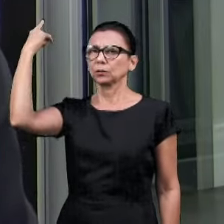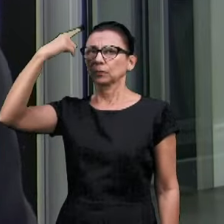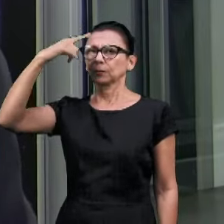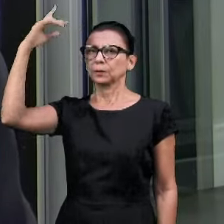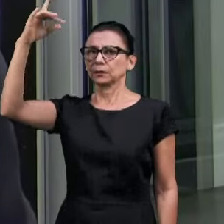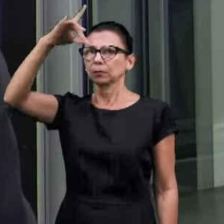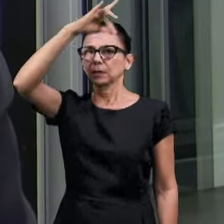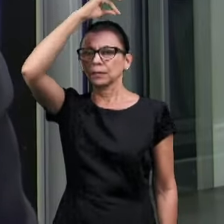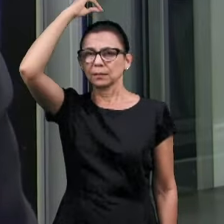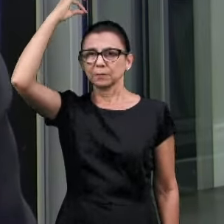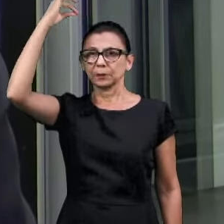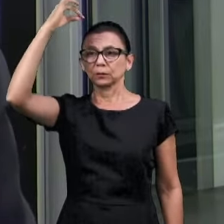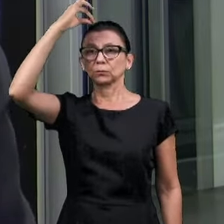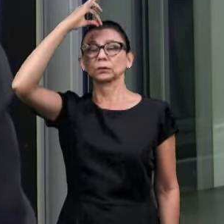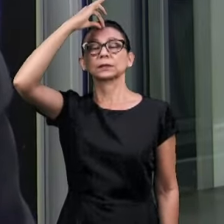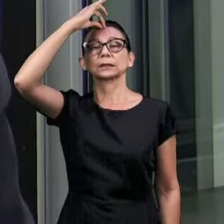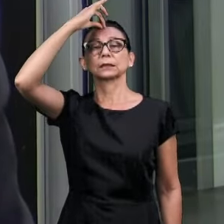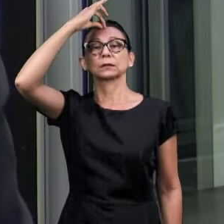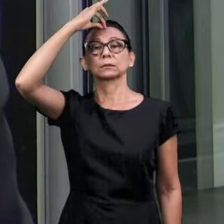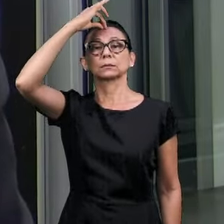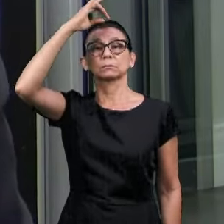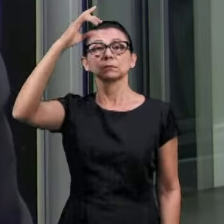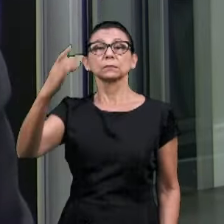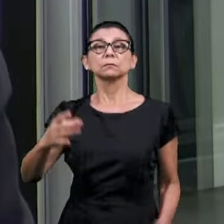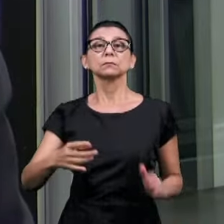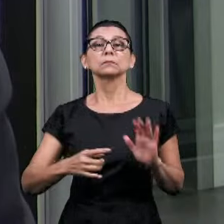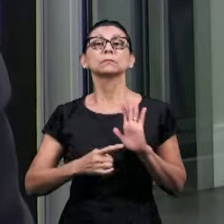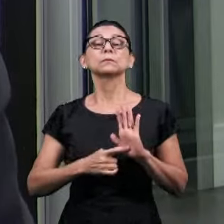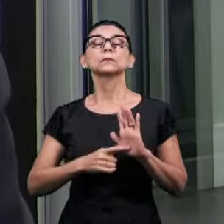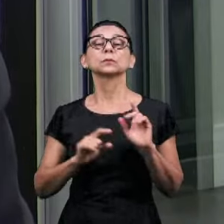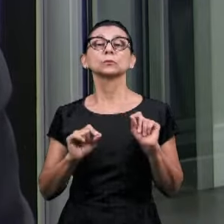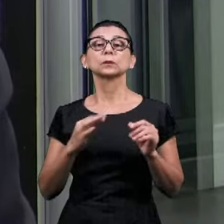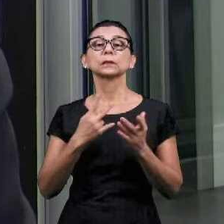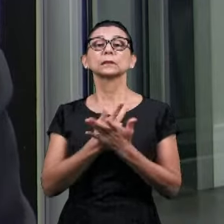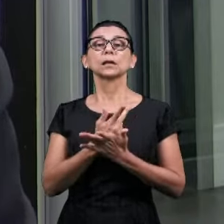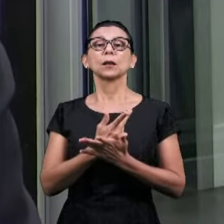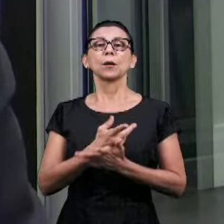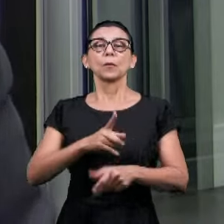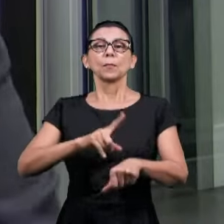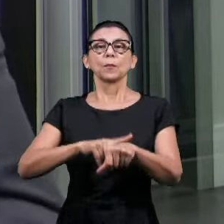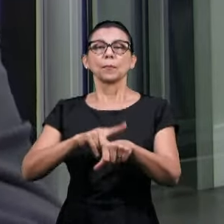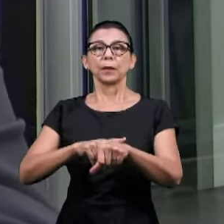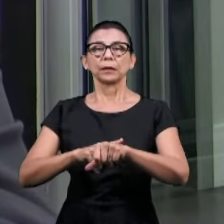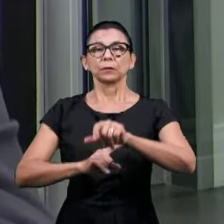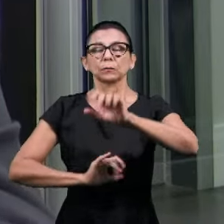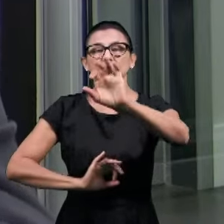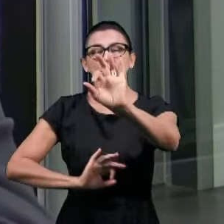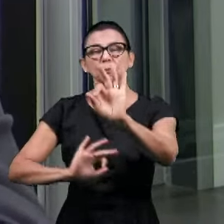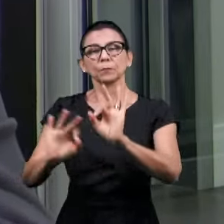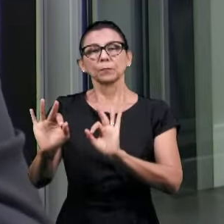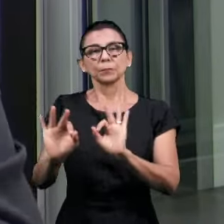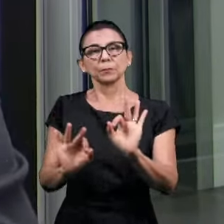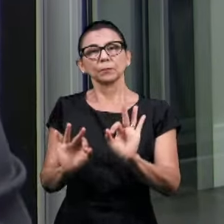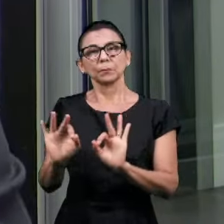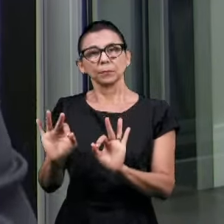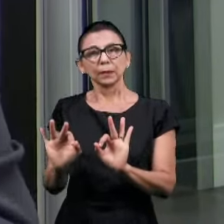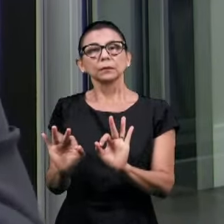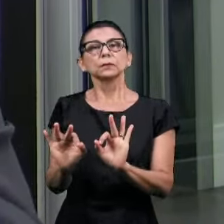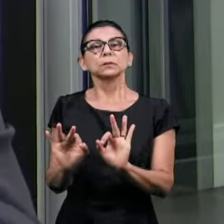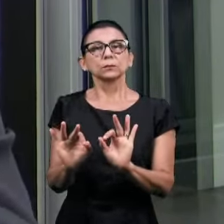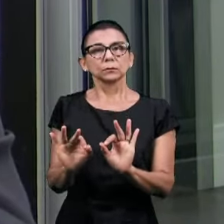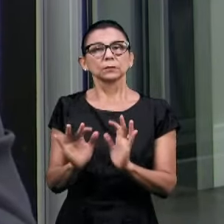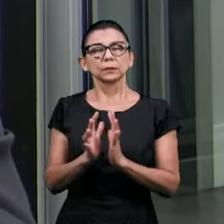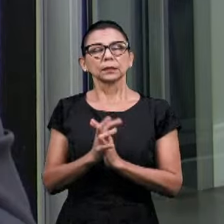Então ali foi um momento de preparo para a saída da igreja no